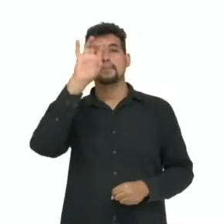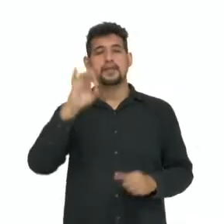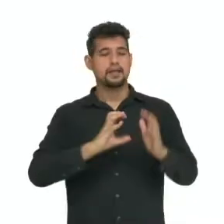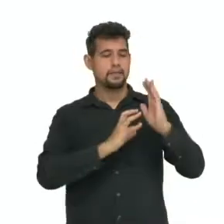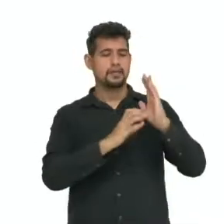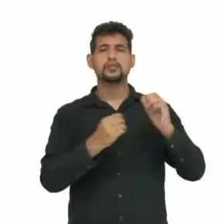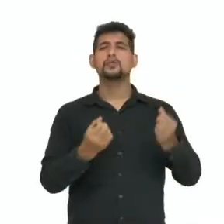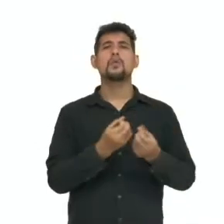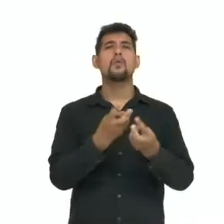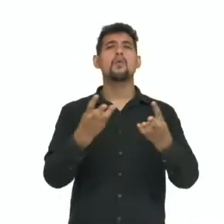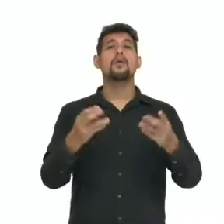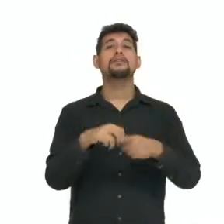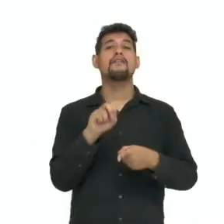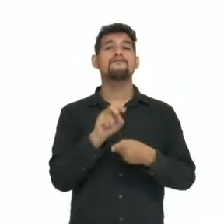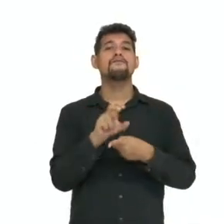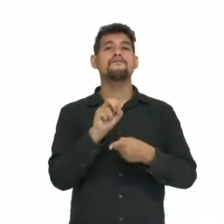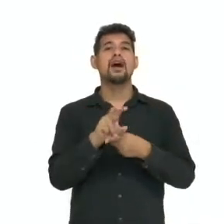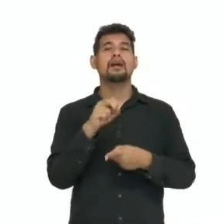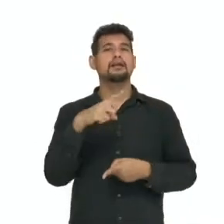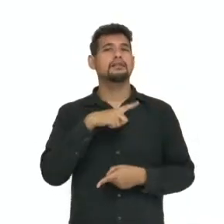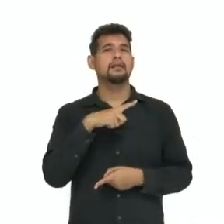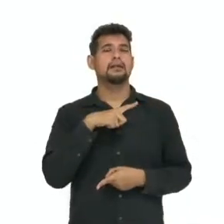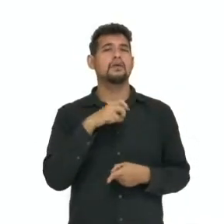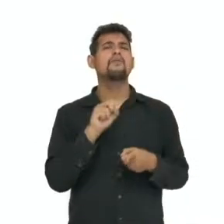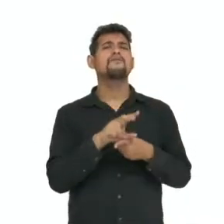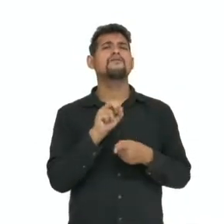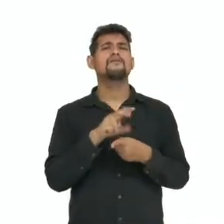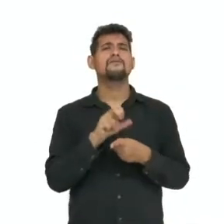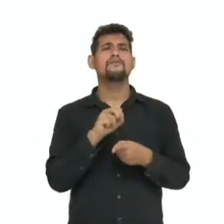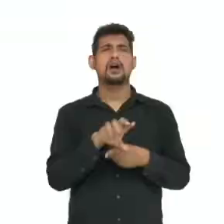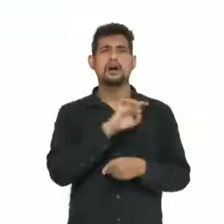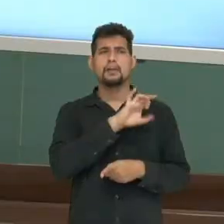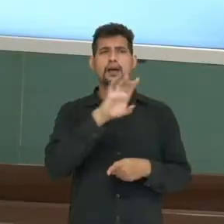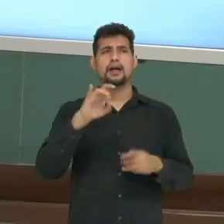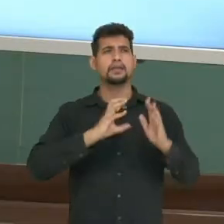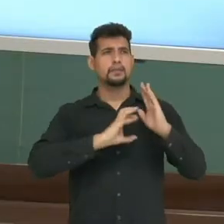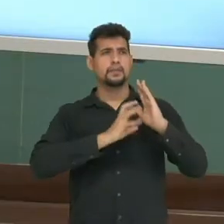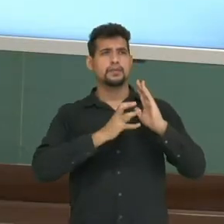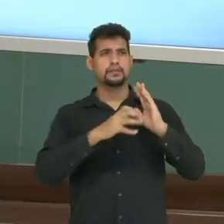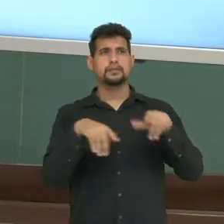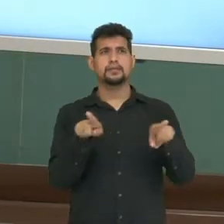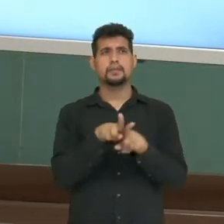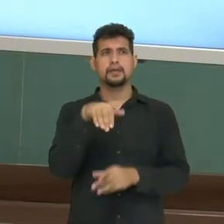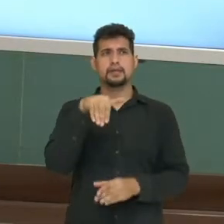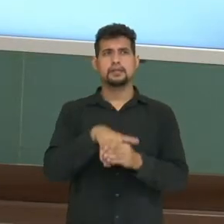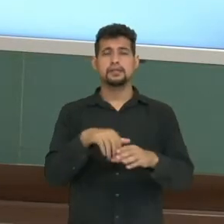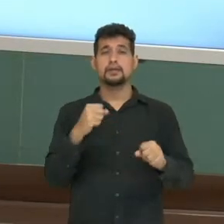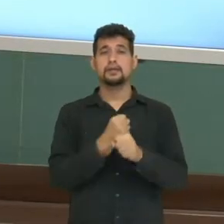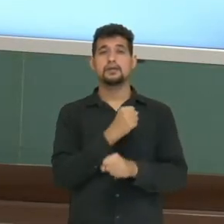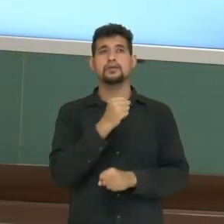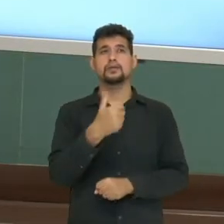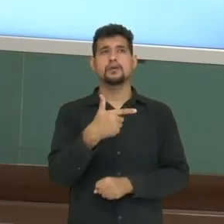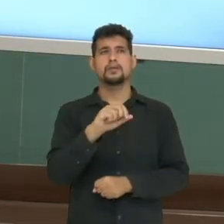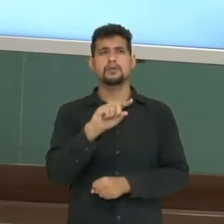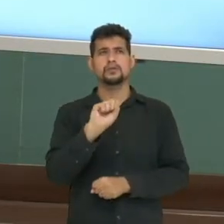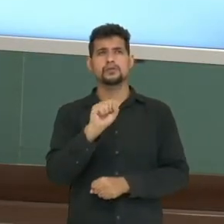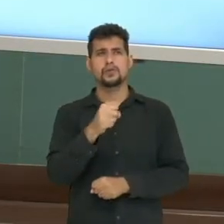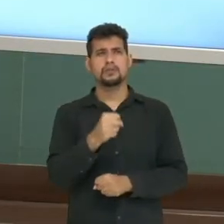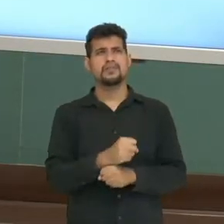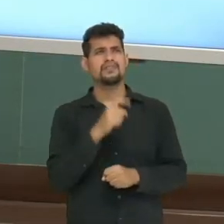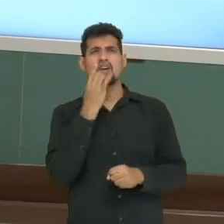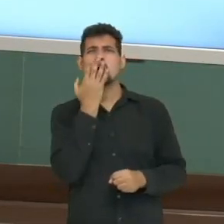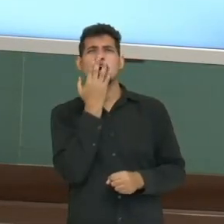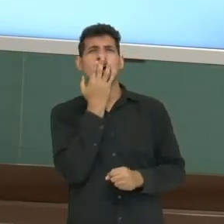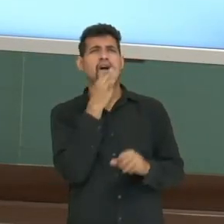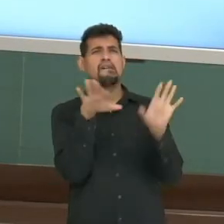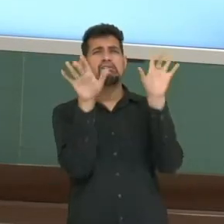quantas cadeiras cada partido político tem na Câmara dos Deputados do Brasil pela eleição de 2018. Perceba que está muito